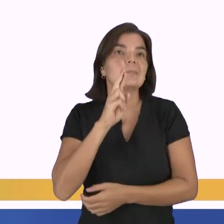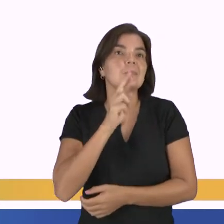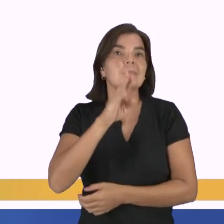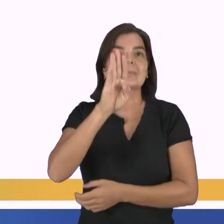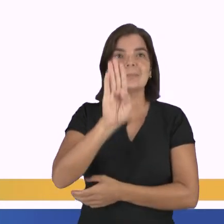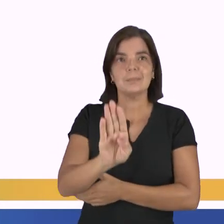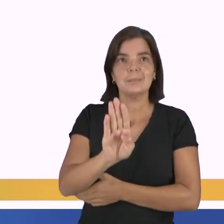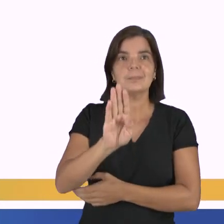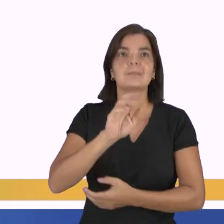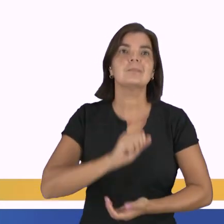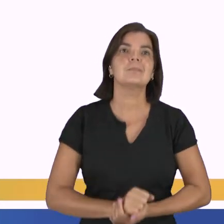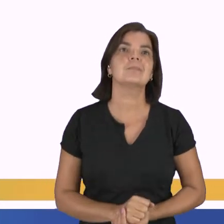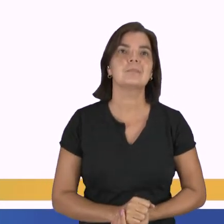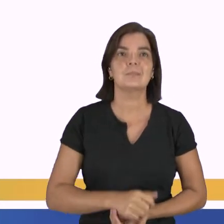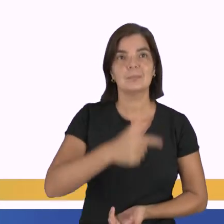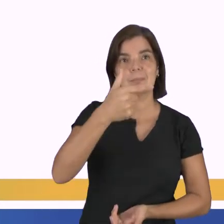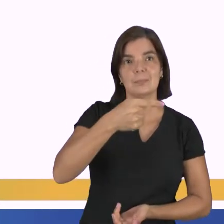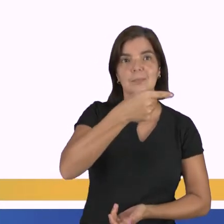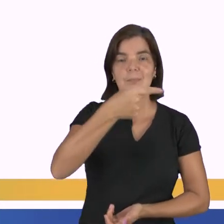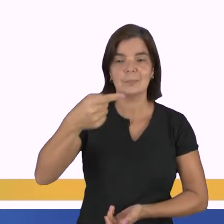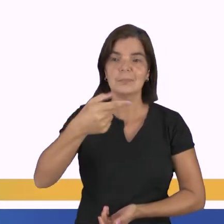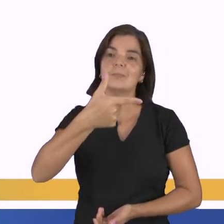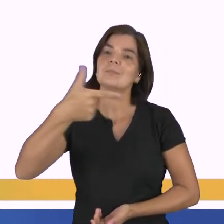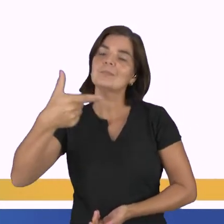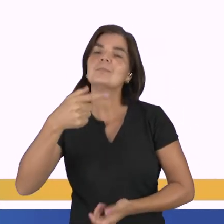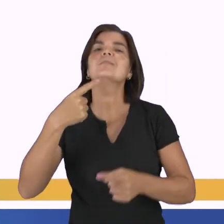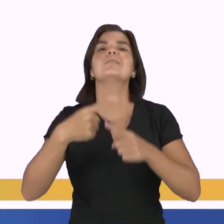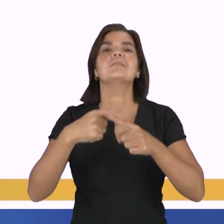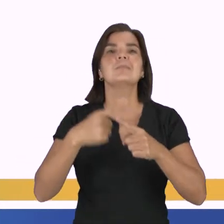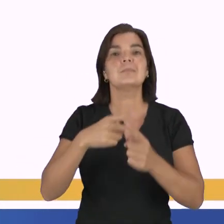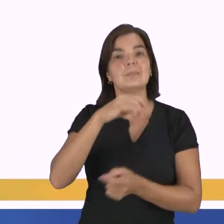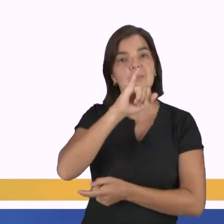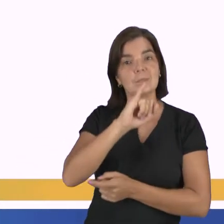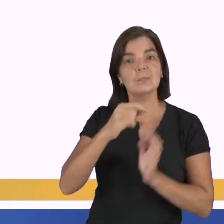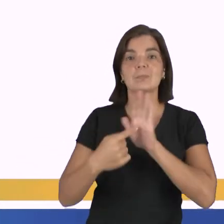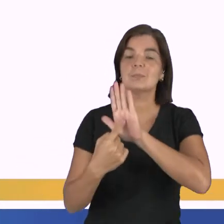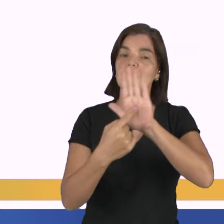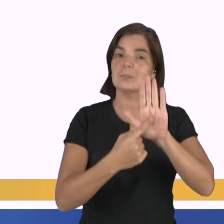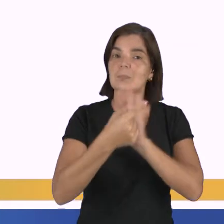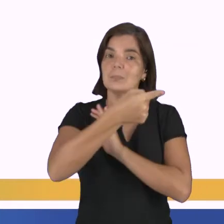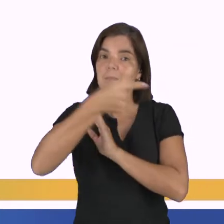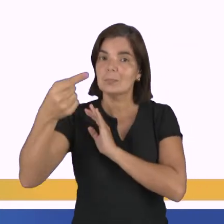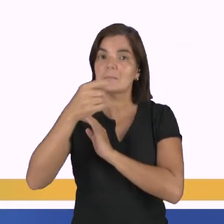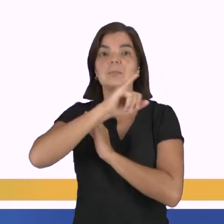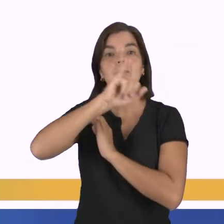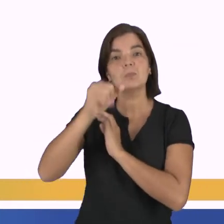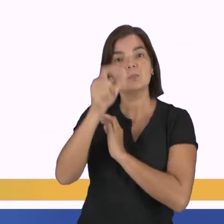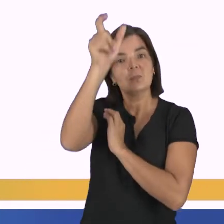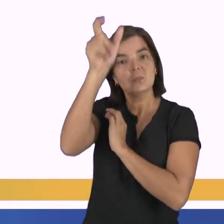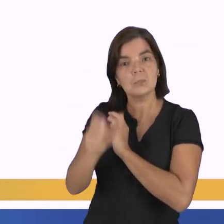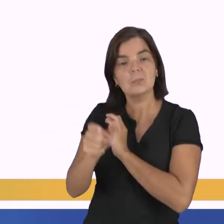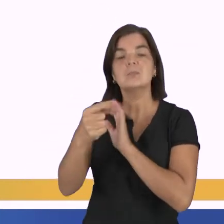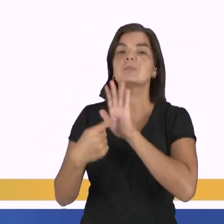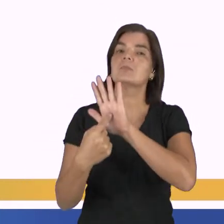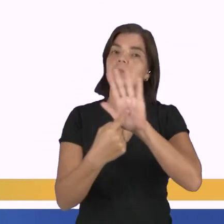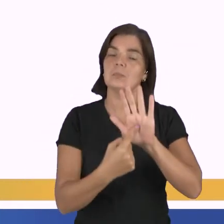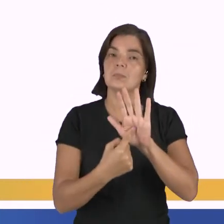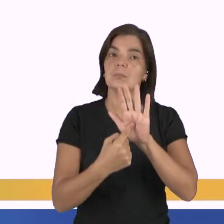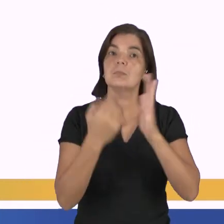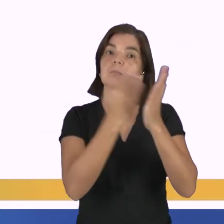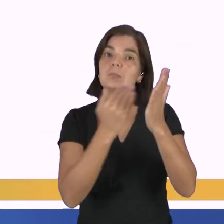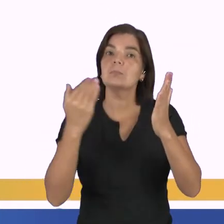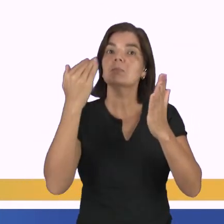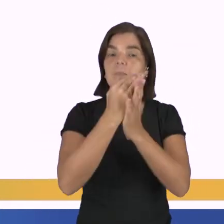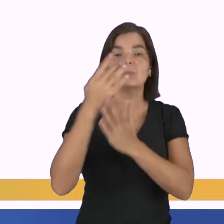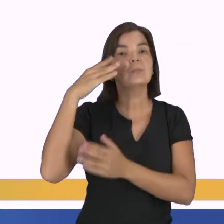a resposta vai ser a letra b o segundo e segundo porque o e representa a linha e o J representa a coluna como eu quero a